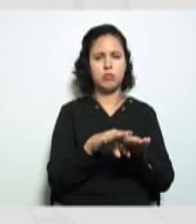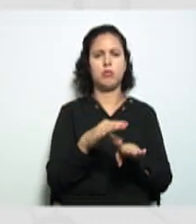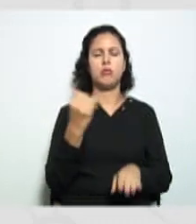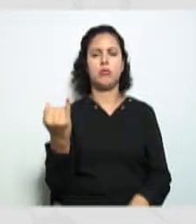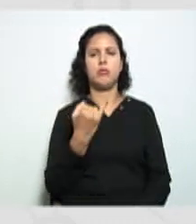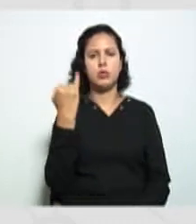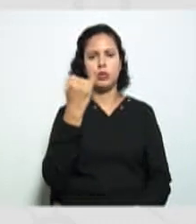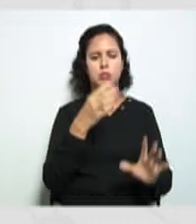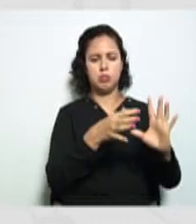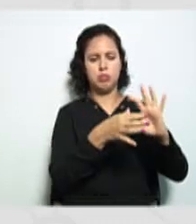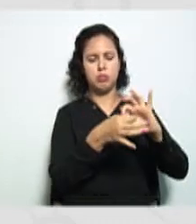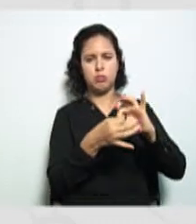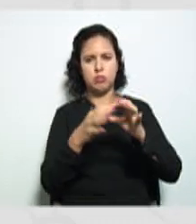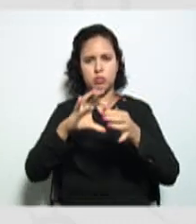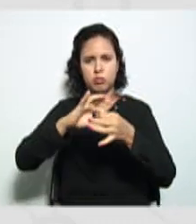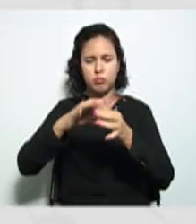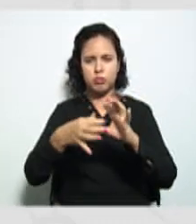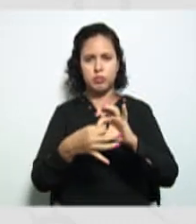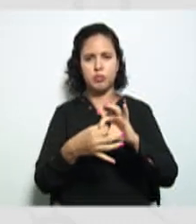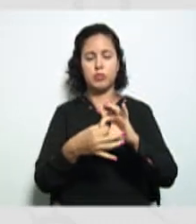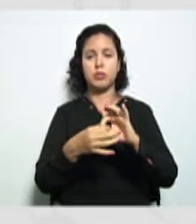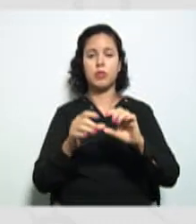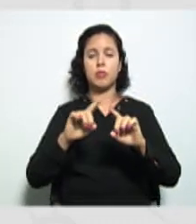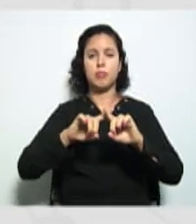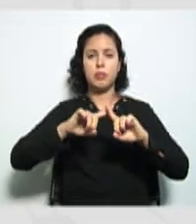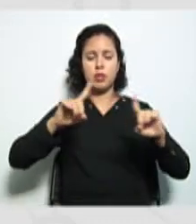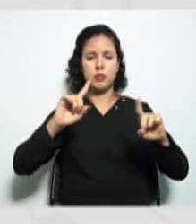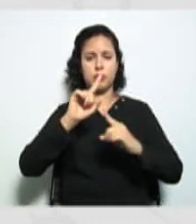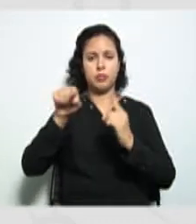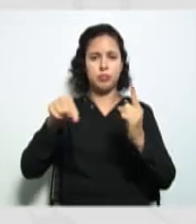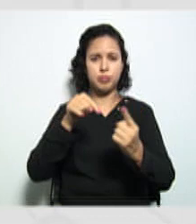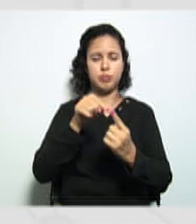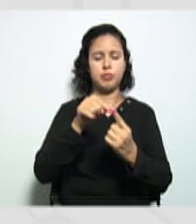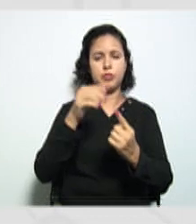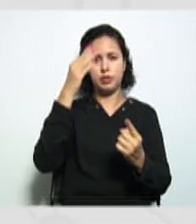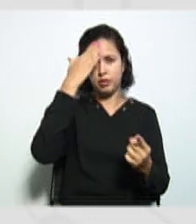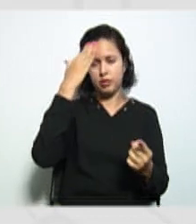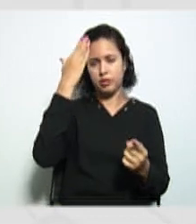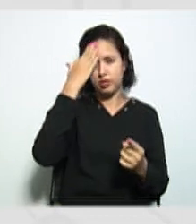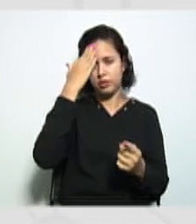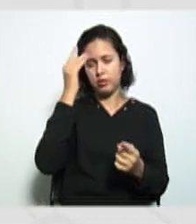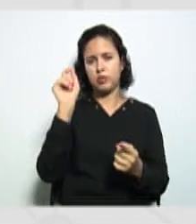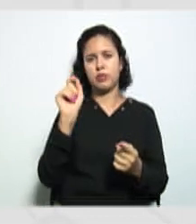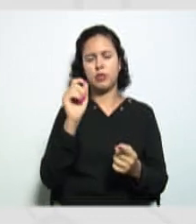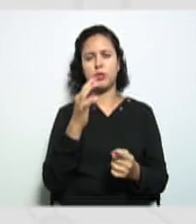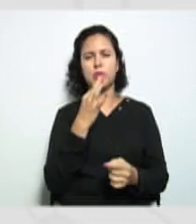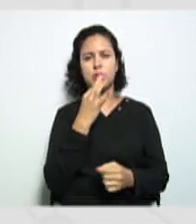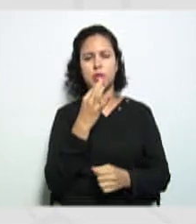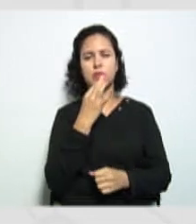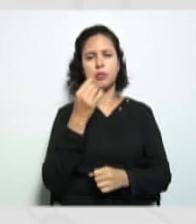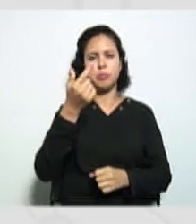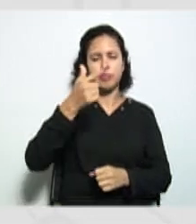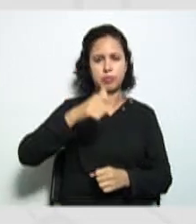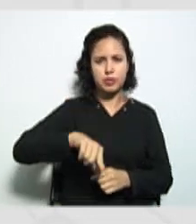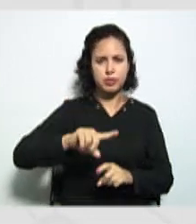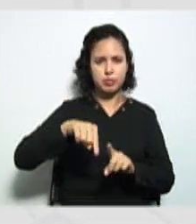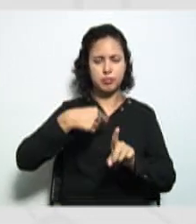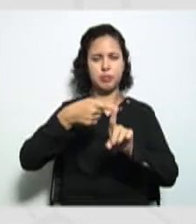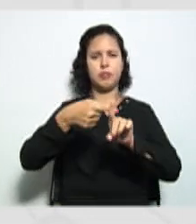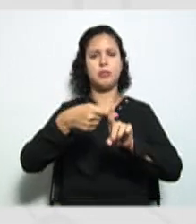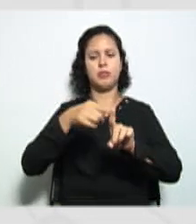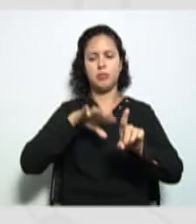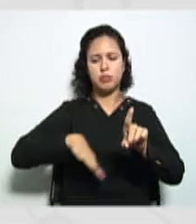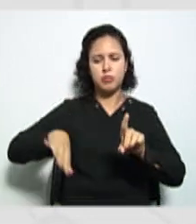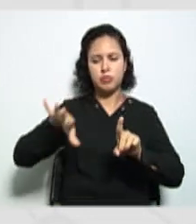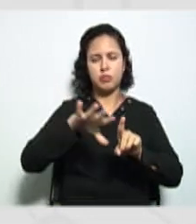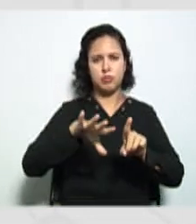se complementam, mas o nosso objetivo aqui é saber, né, e conhecer mais do nosso